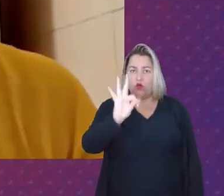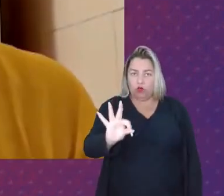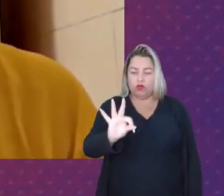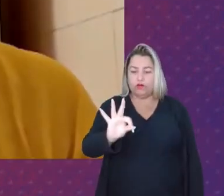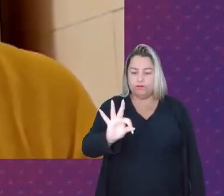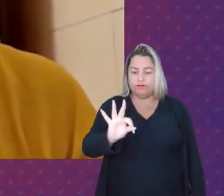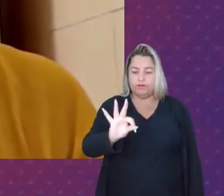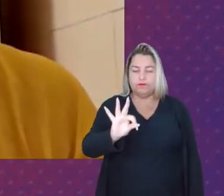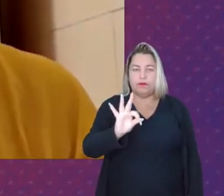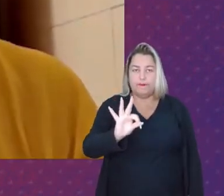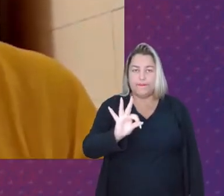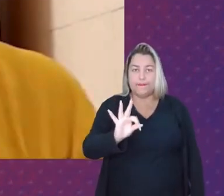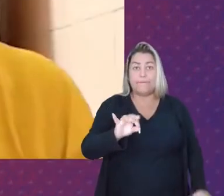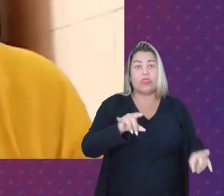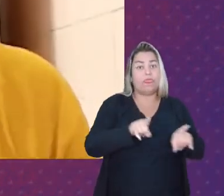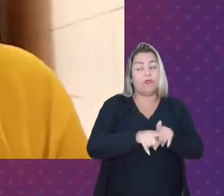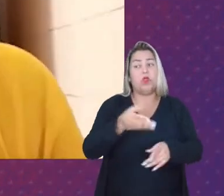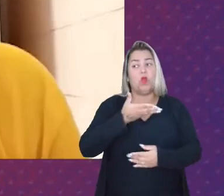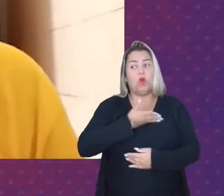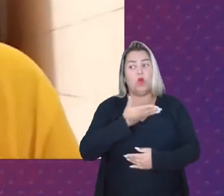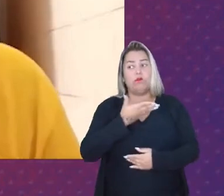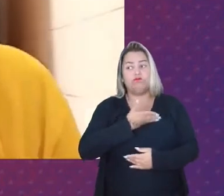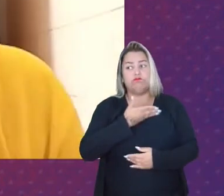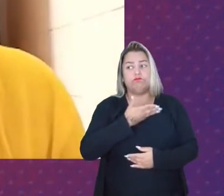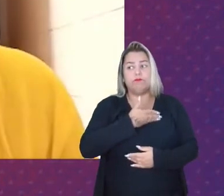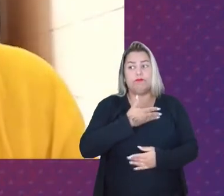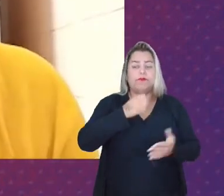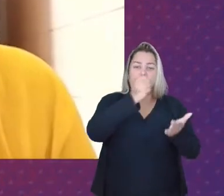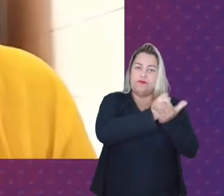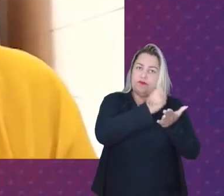e aí muitas companheiras ficaram com seus